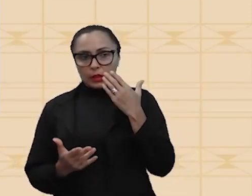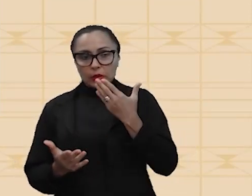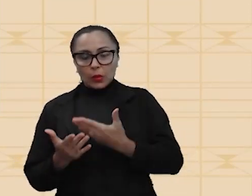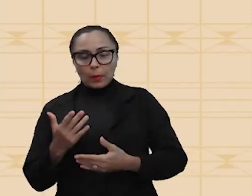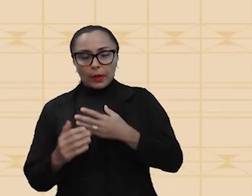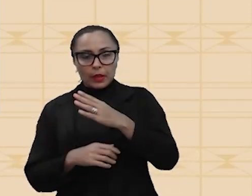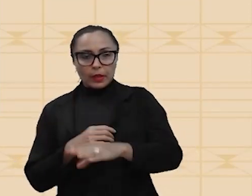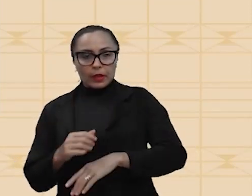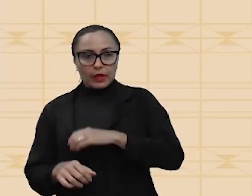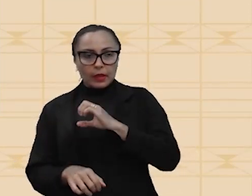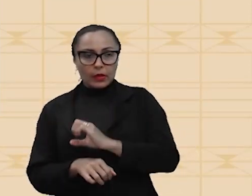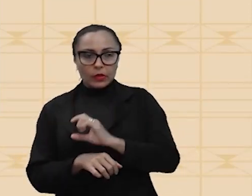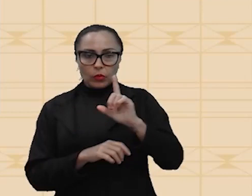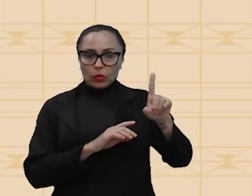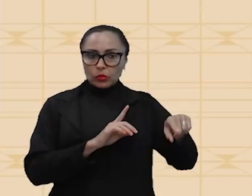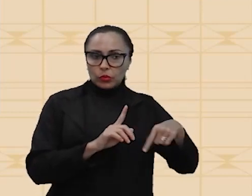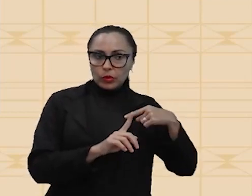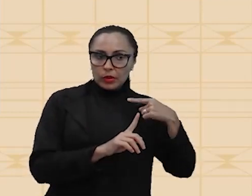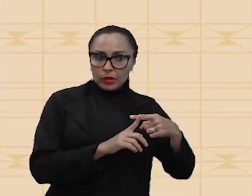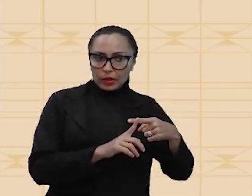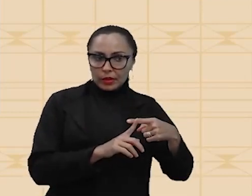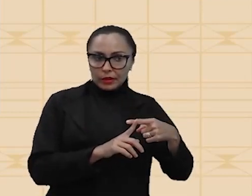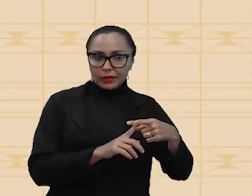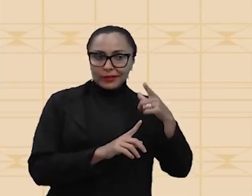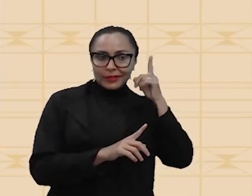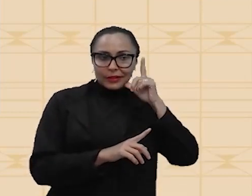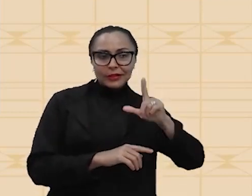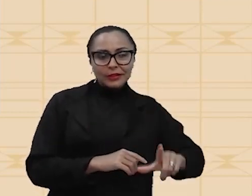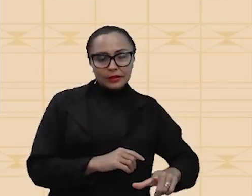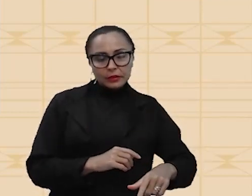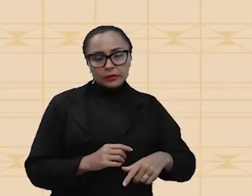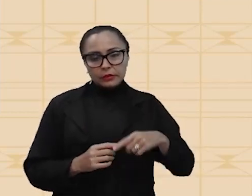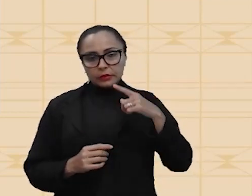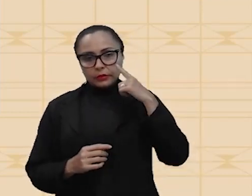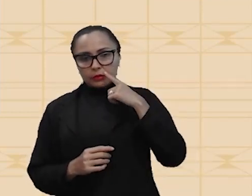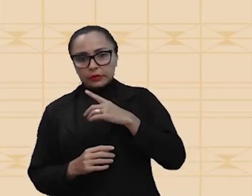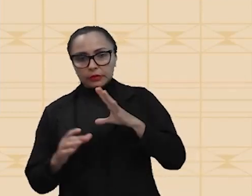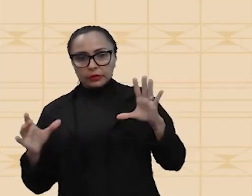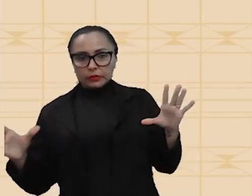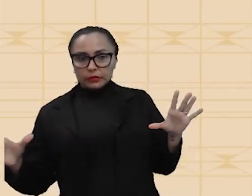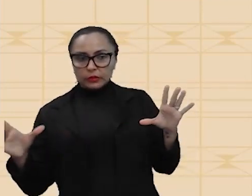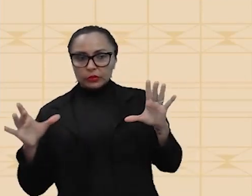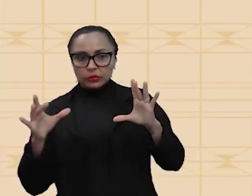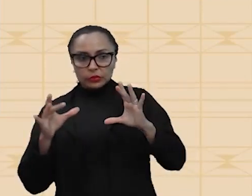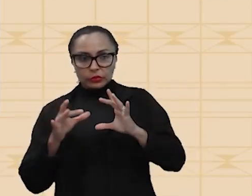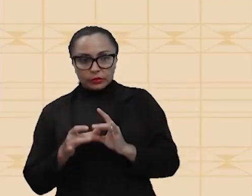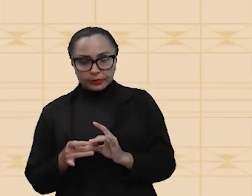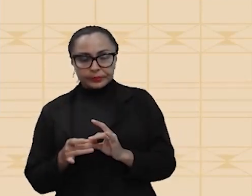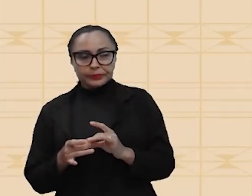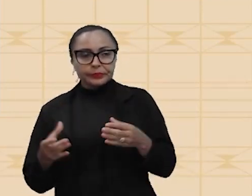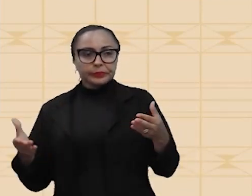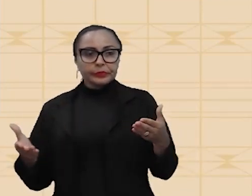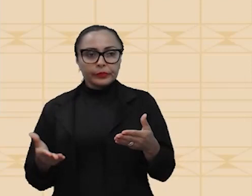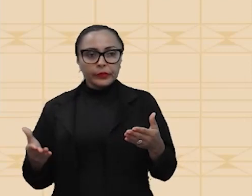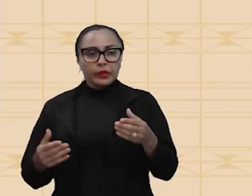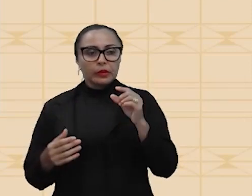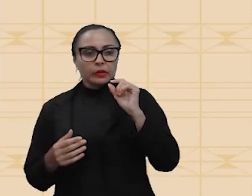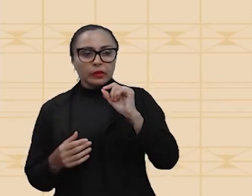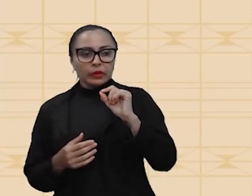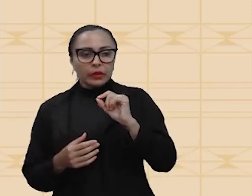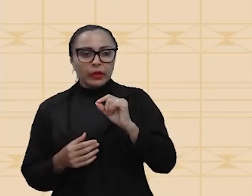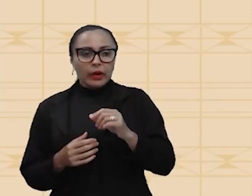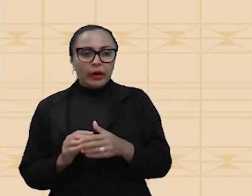ganhe. Aquele que perdeu, ele foi ionizado e ele agora é o quê? Ele agora é um íon